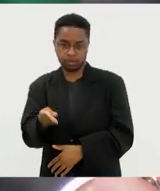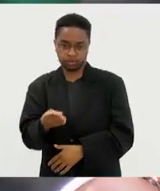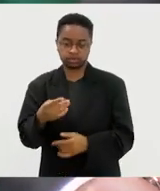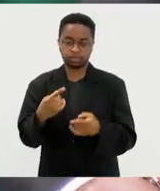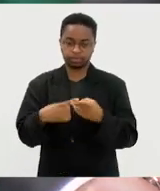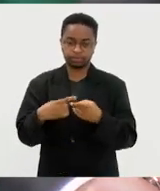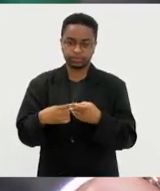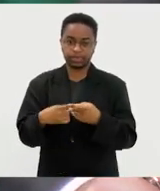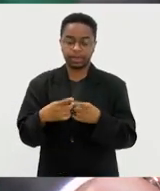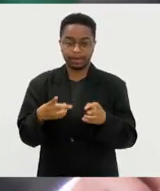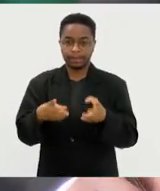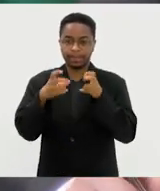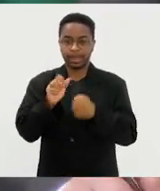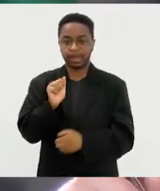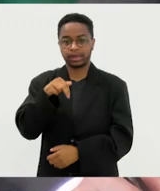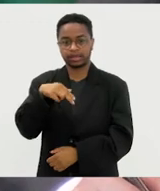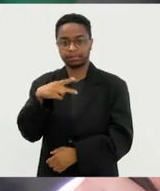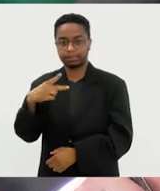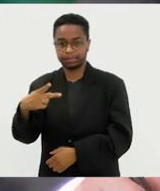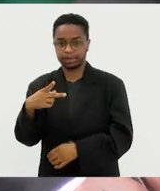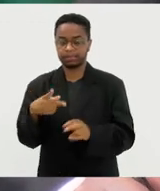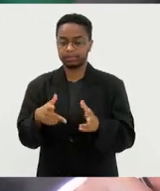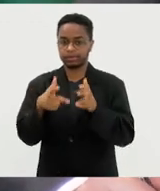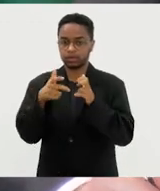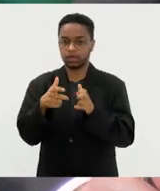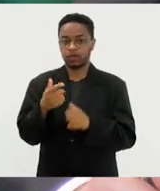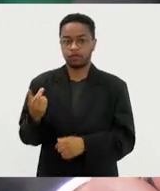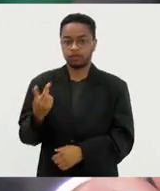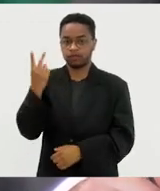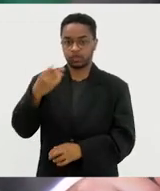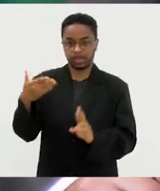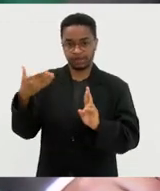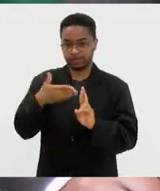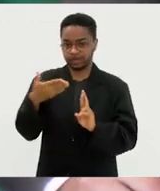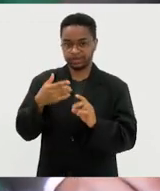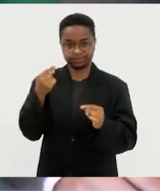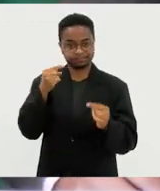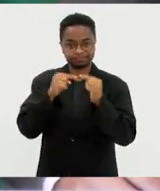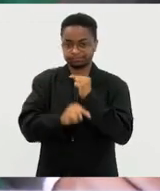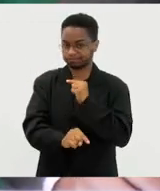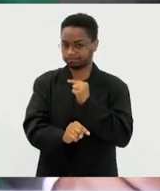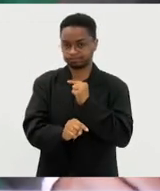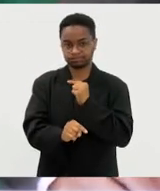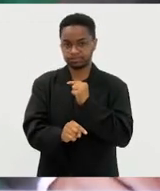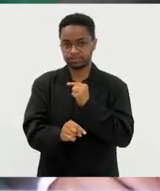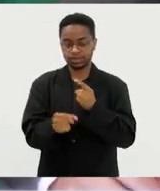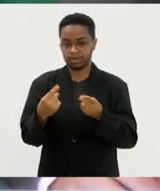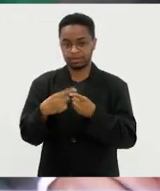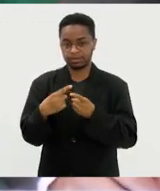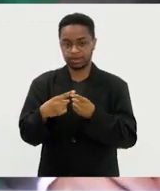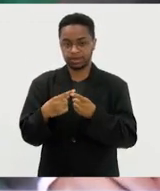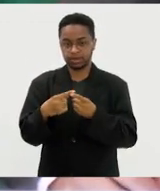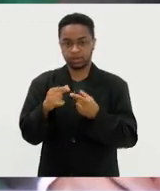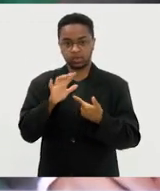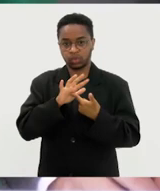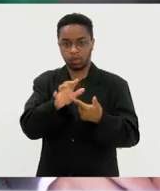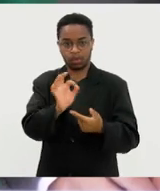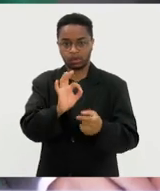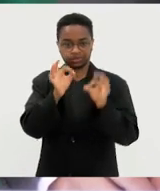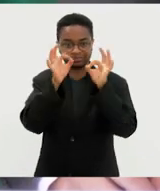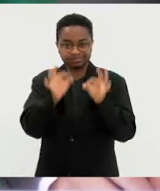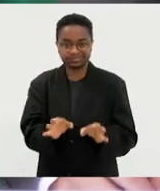reconheceu no início de 2020 que o preço de referência do petróleo já não é mais, já não reflete a prática de